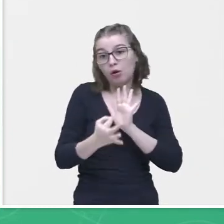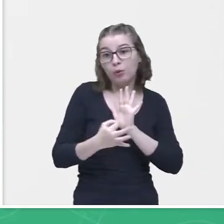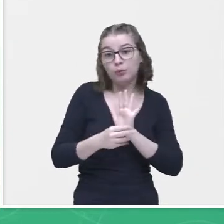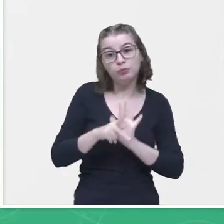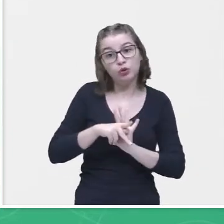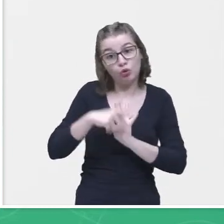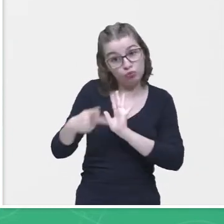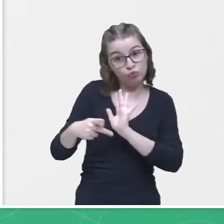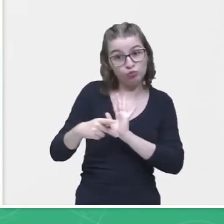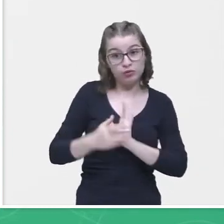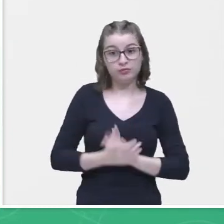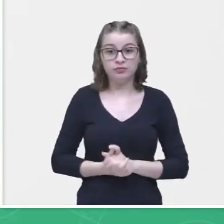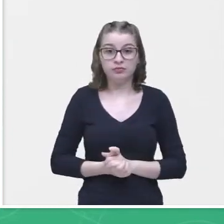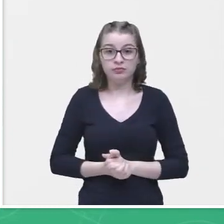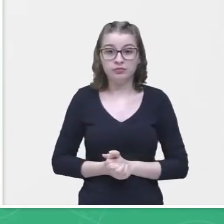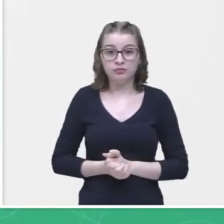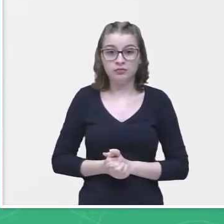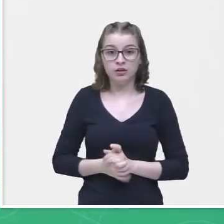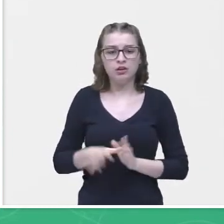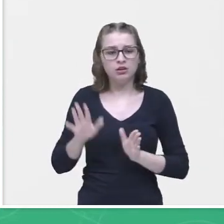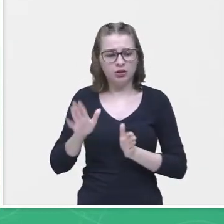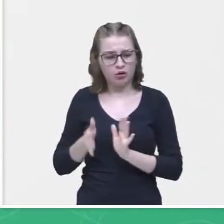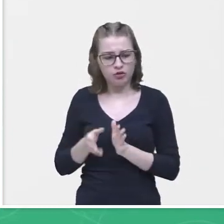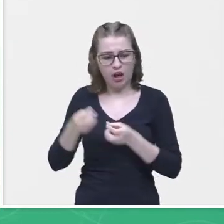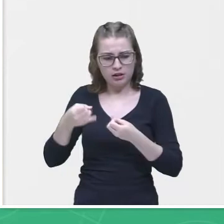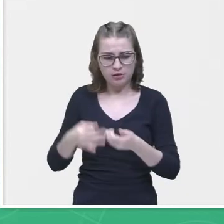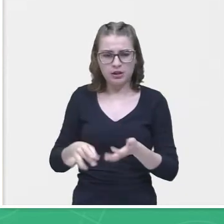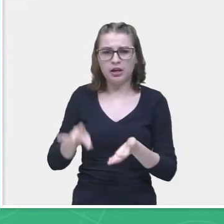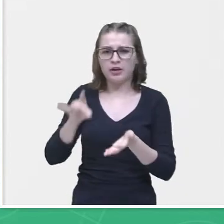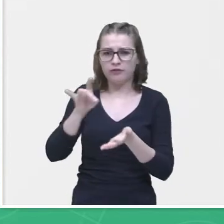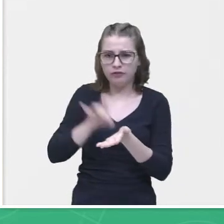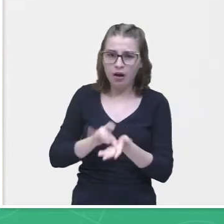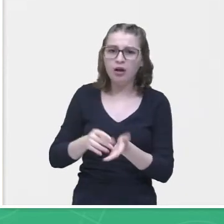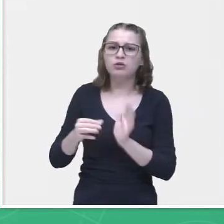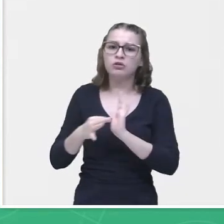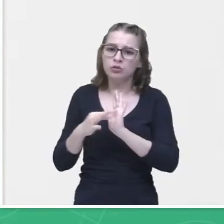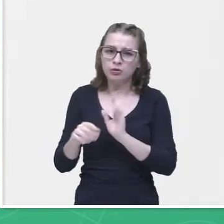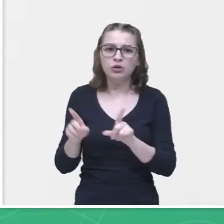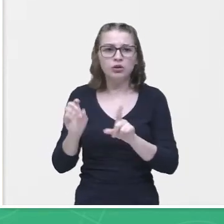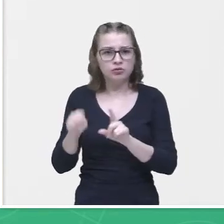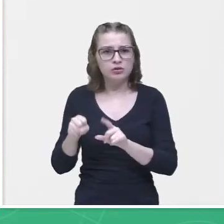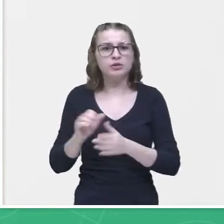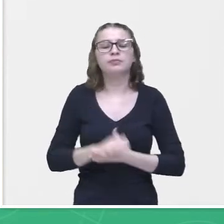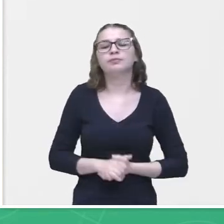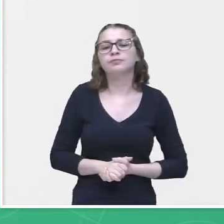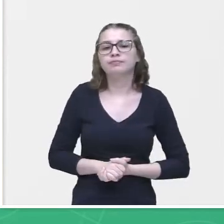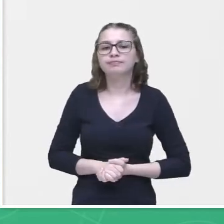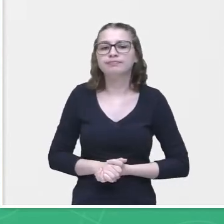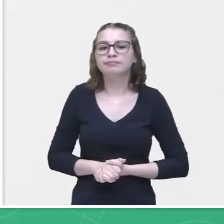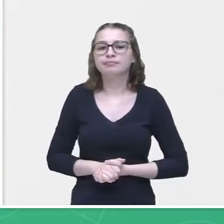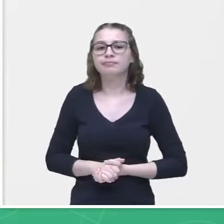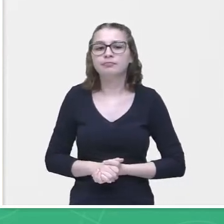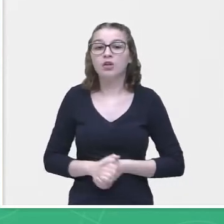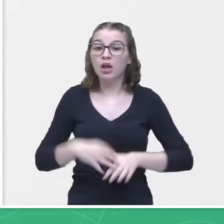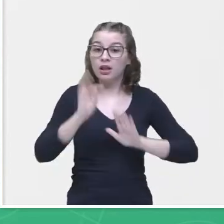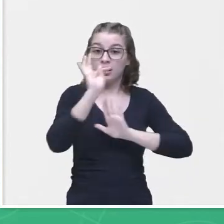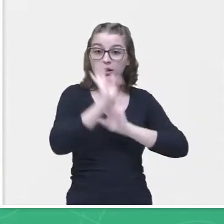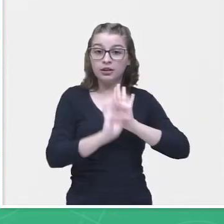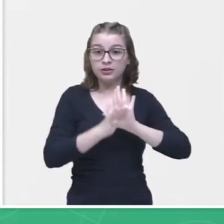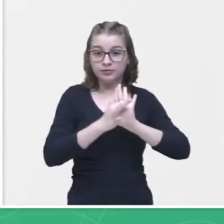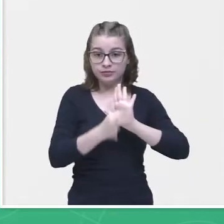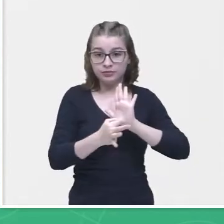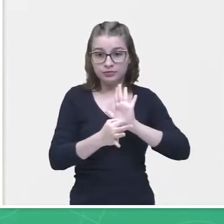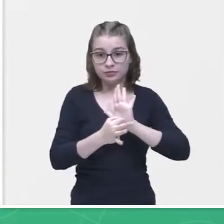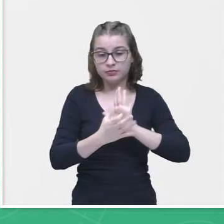nós trabalhamos fato, opinião e agora vamos para o texto de opinião. Olha aí o que tem. Leia comigo, por favor.